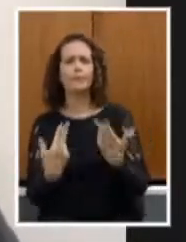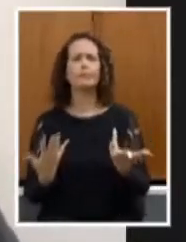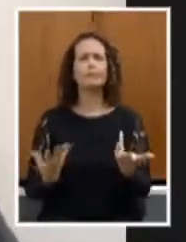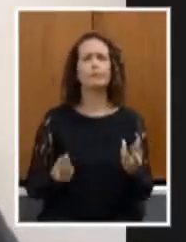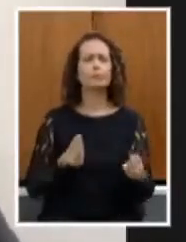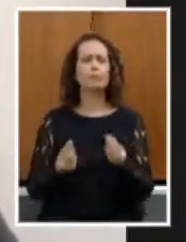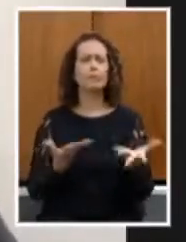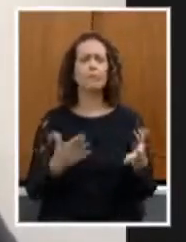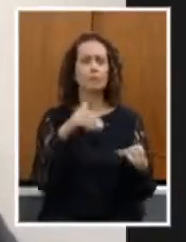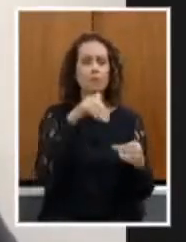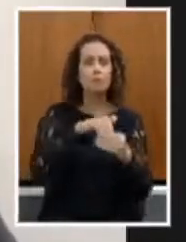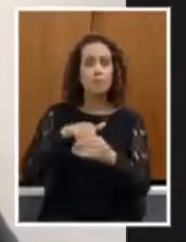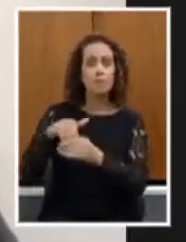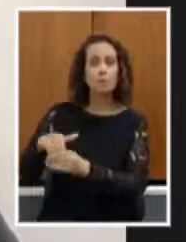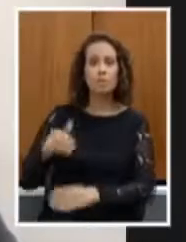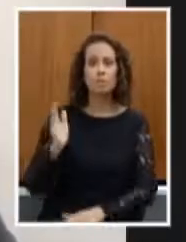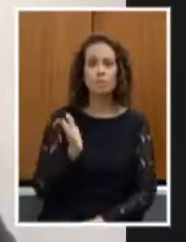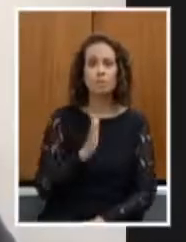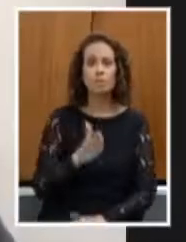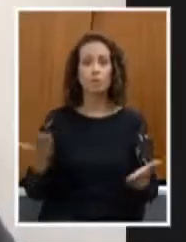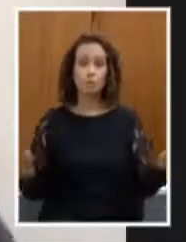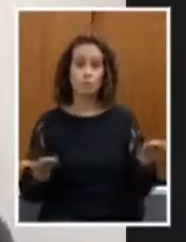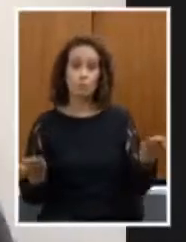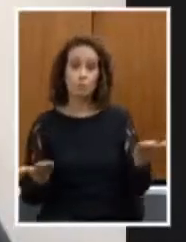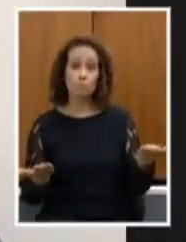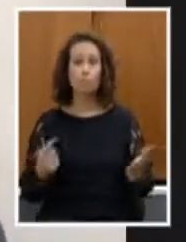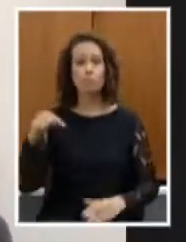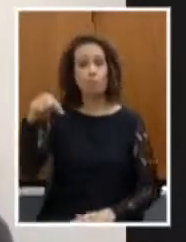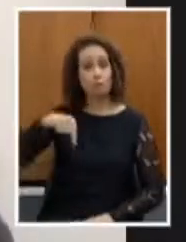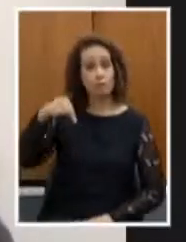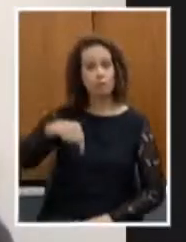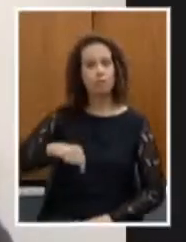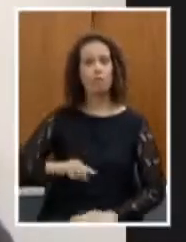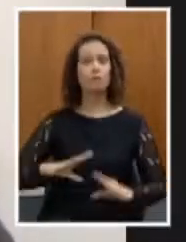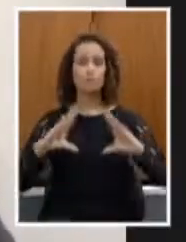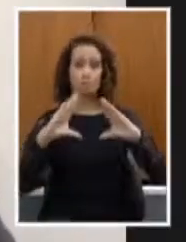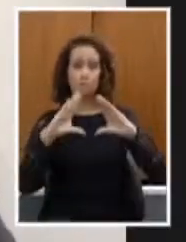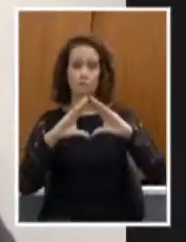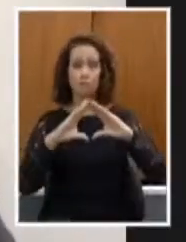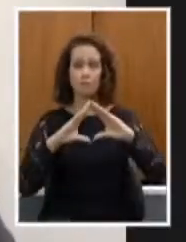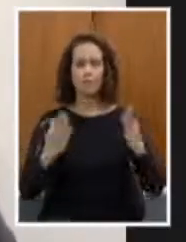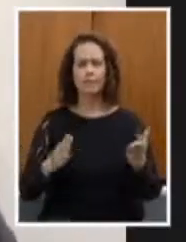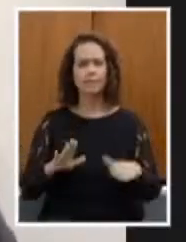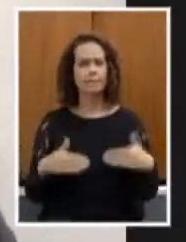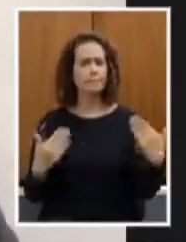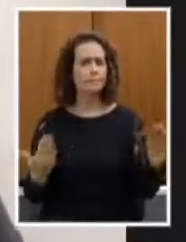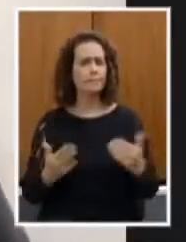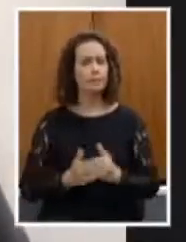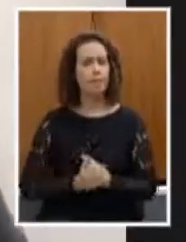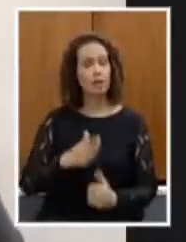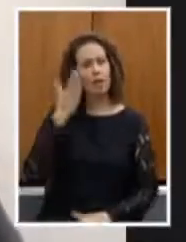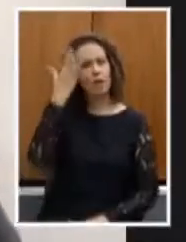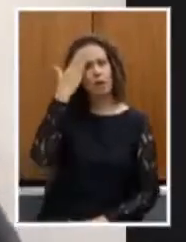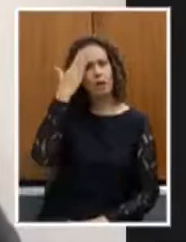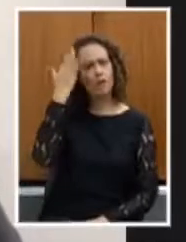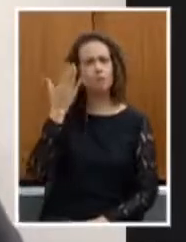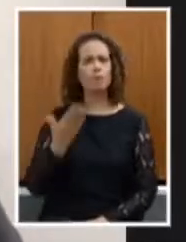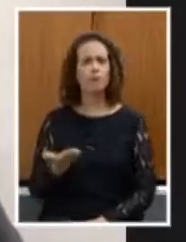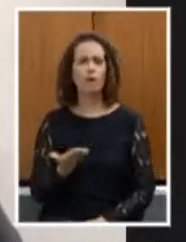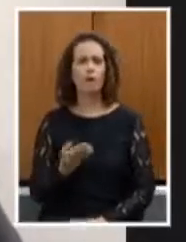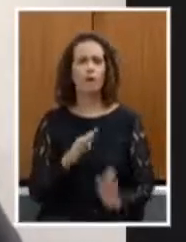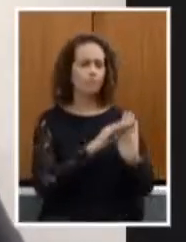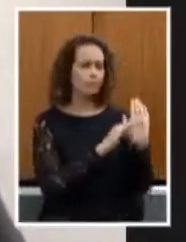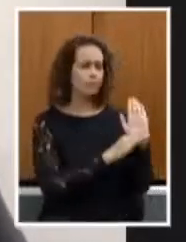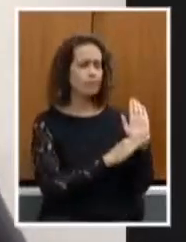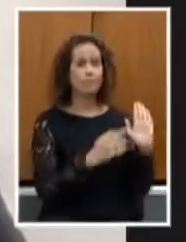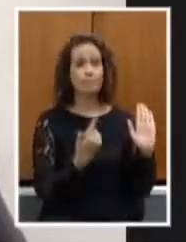essa votação estrondosa, hoje histórica, aqui na Assembleia. Então, eu sei que ele também não entrará em pauta.